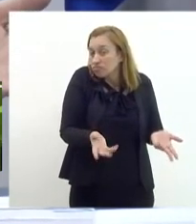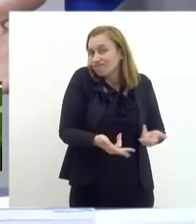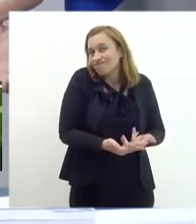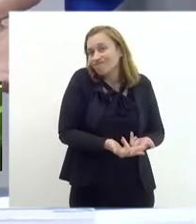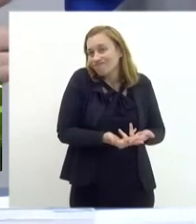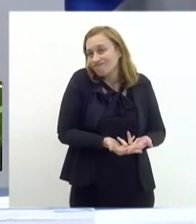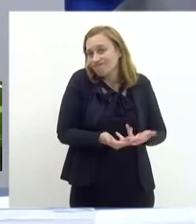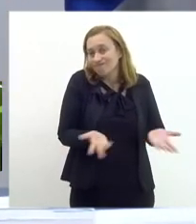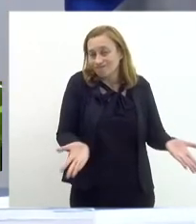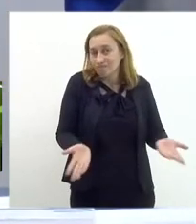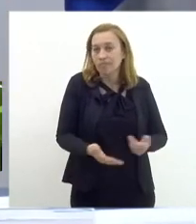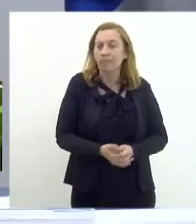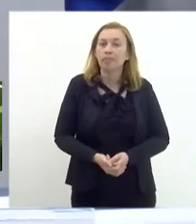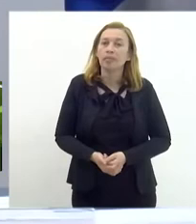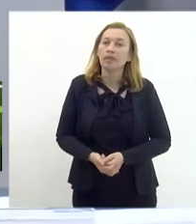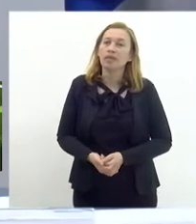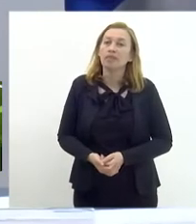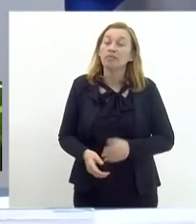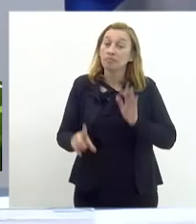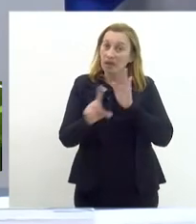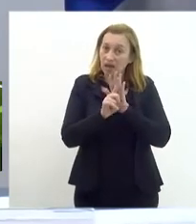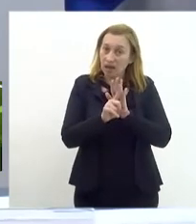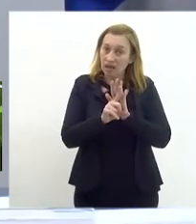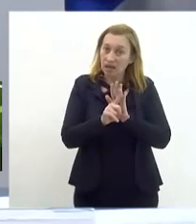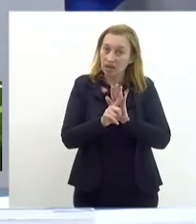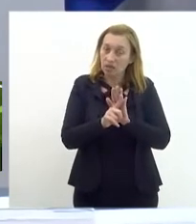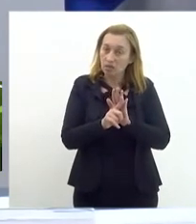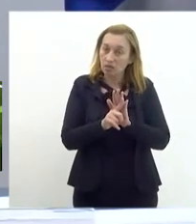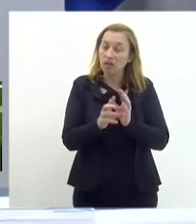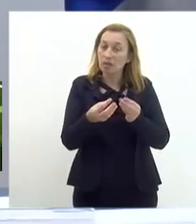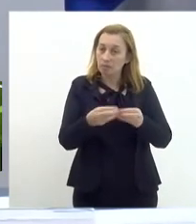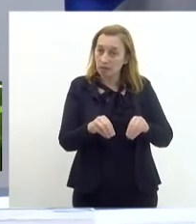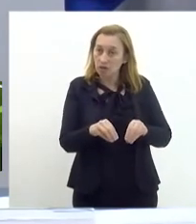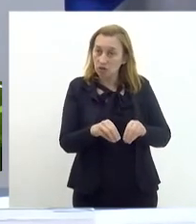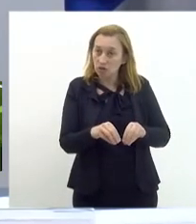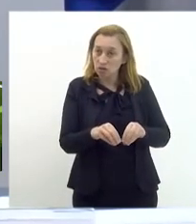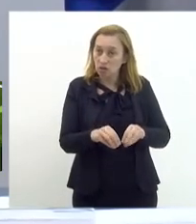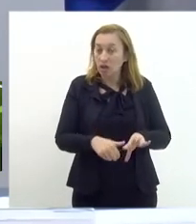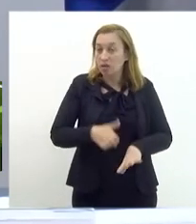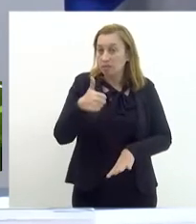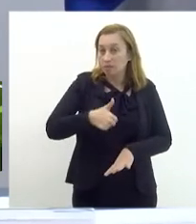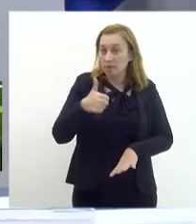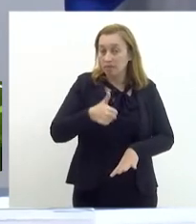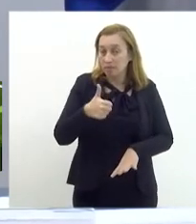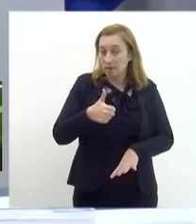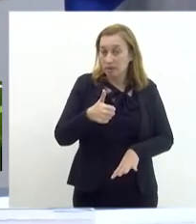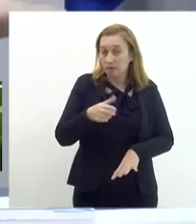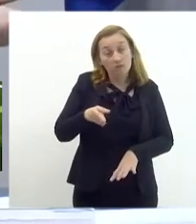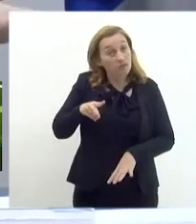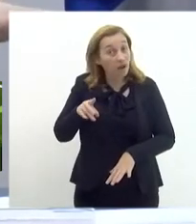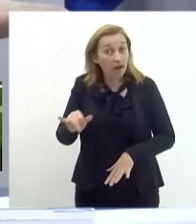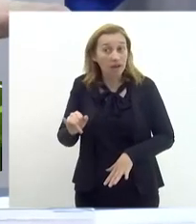paciência. Né? E ali, quando ela quebra, né, ela primeiro vai para a recuperação